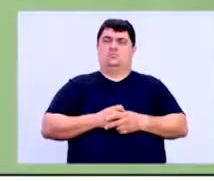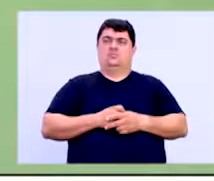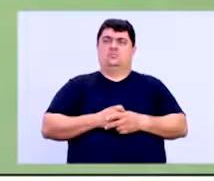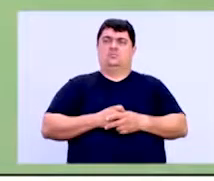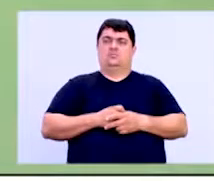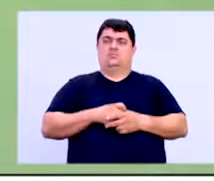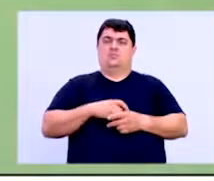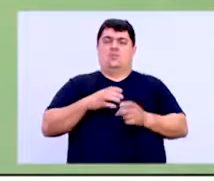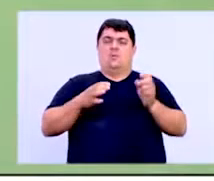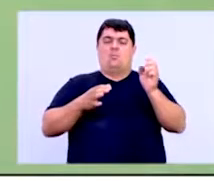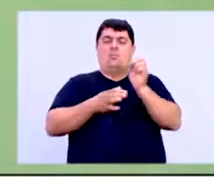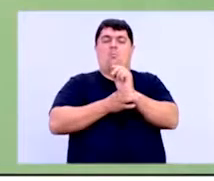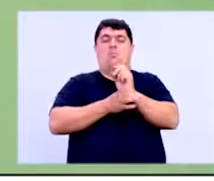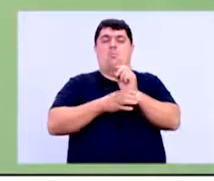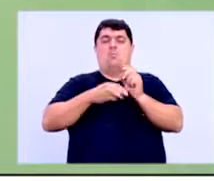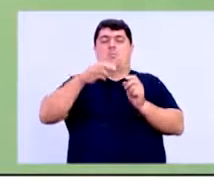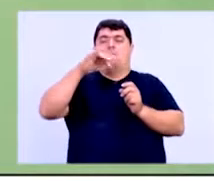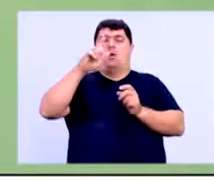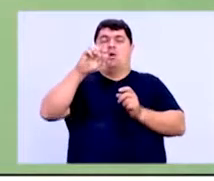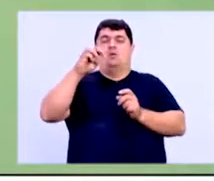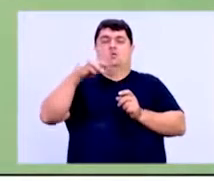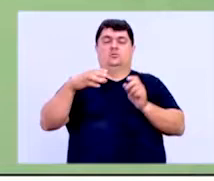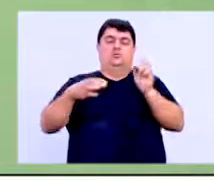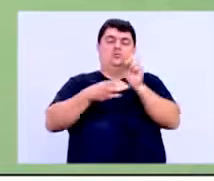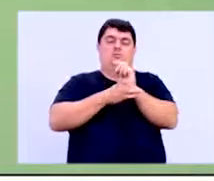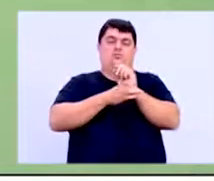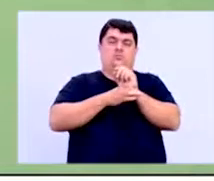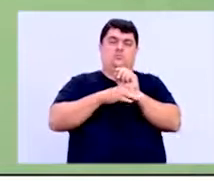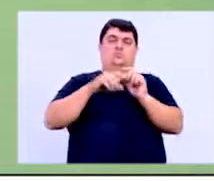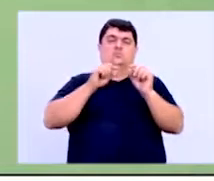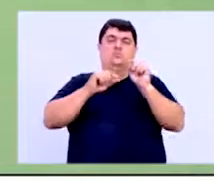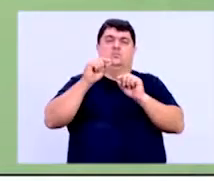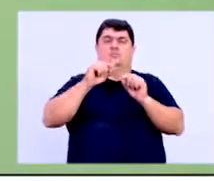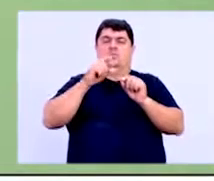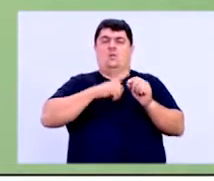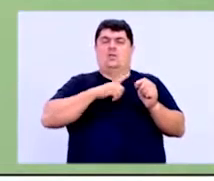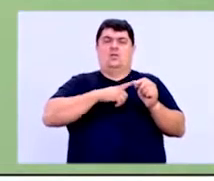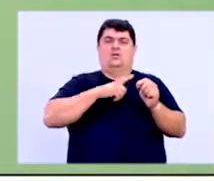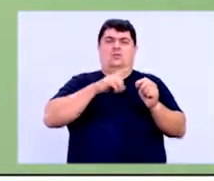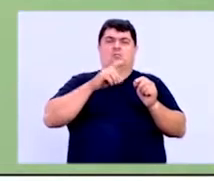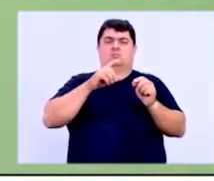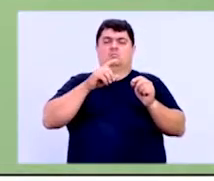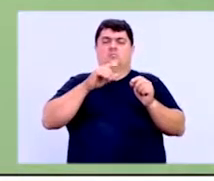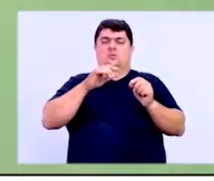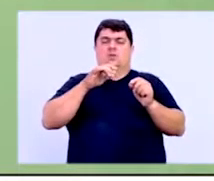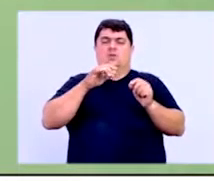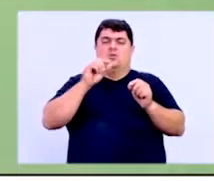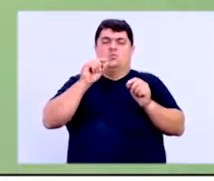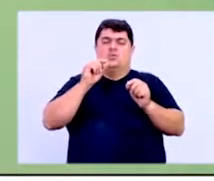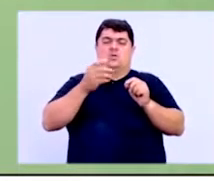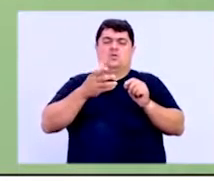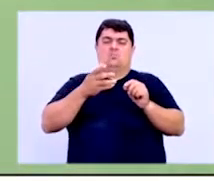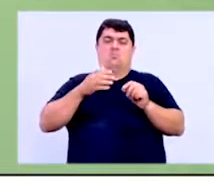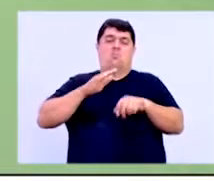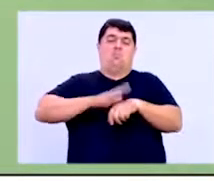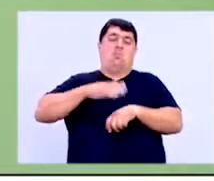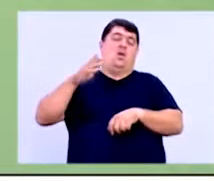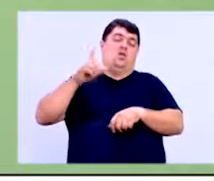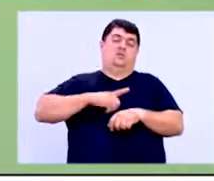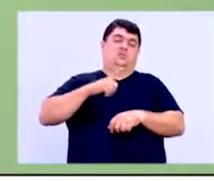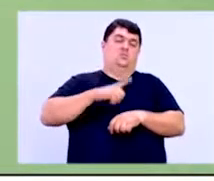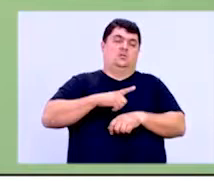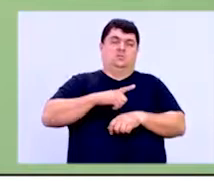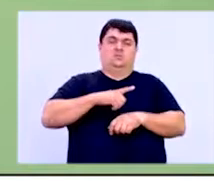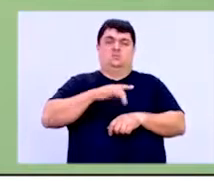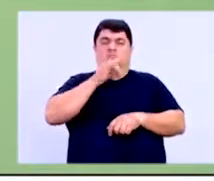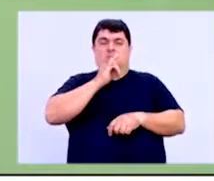também a nossa margem de segurança. A nossa margem de segurança é o excedente das vendas da empresa,